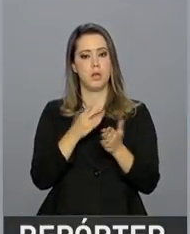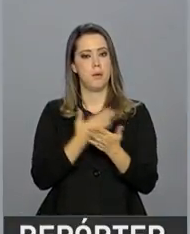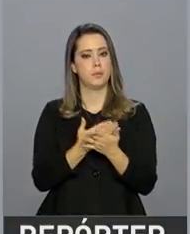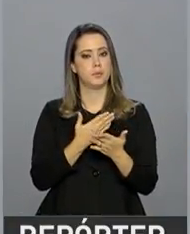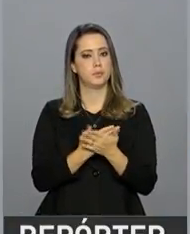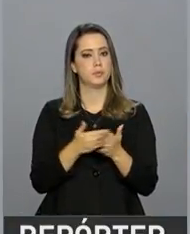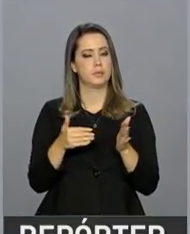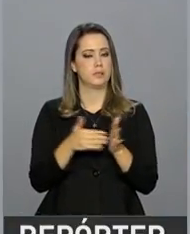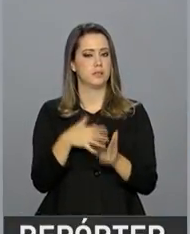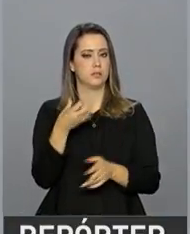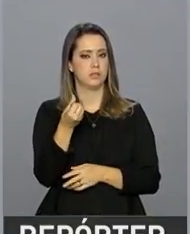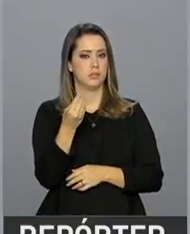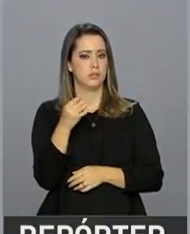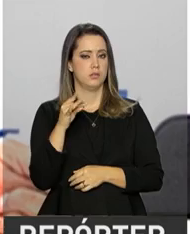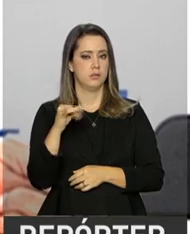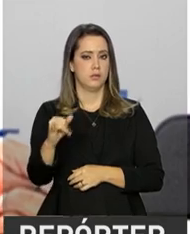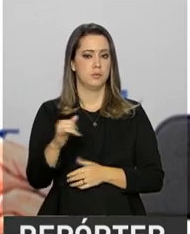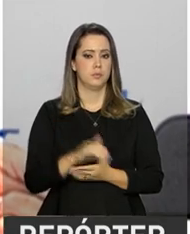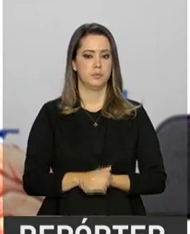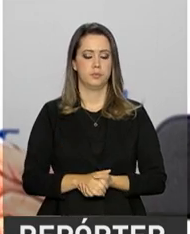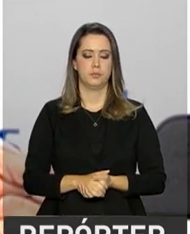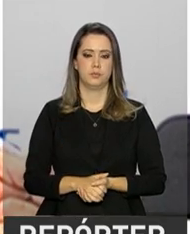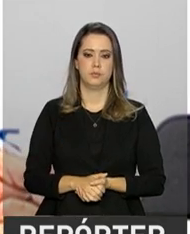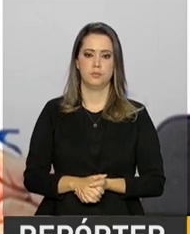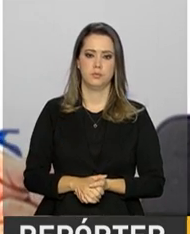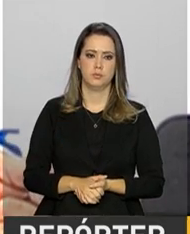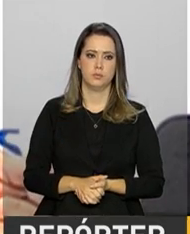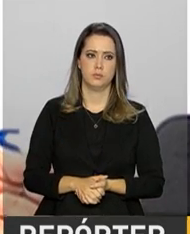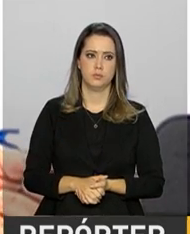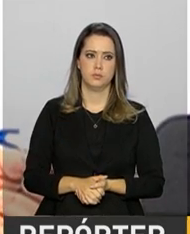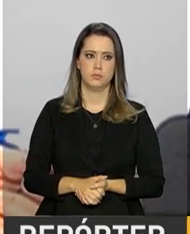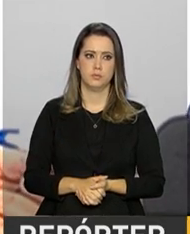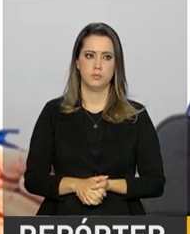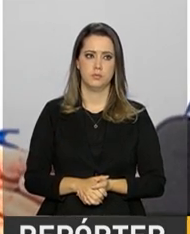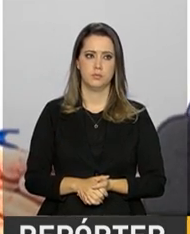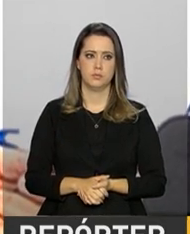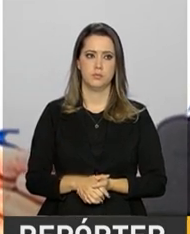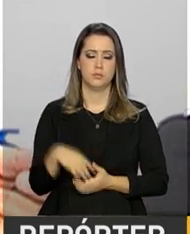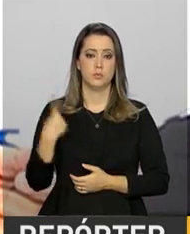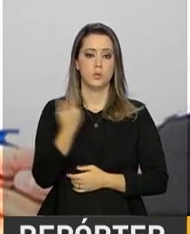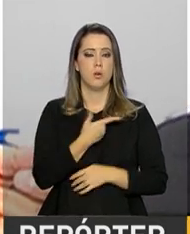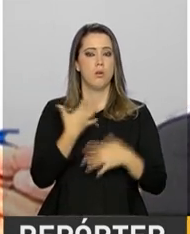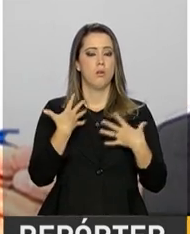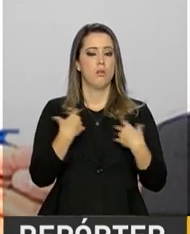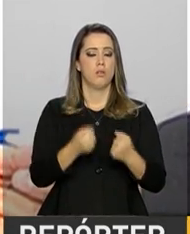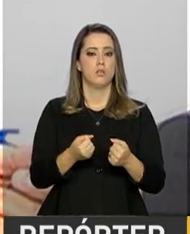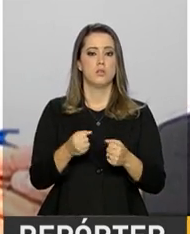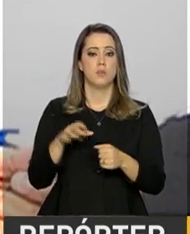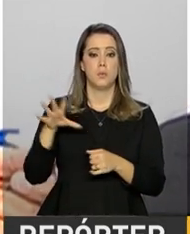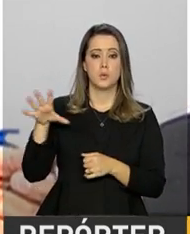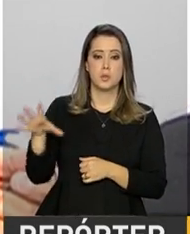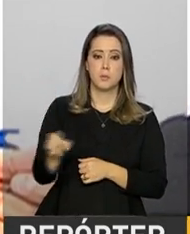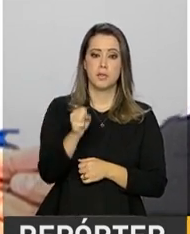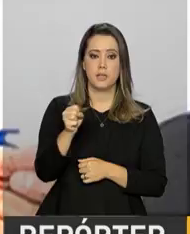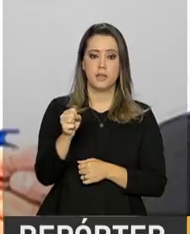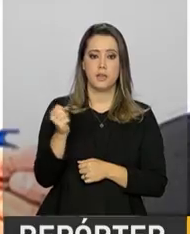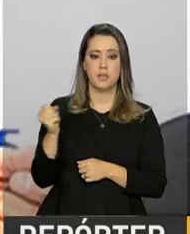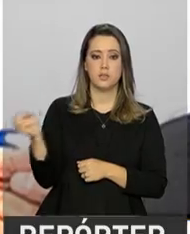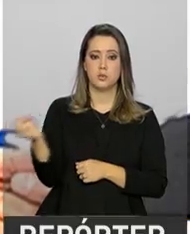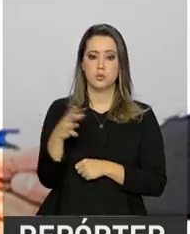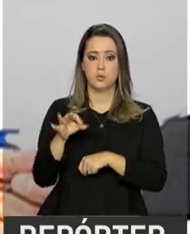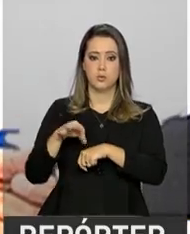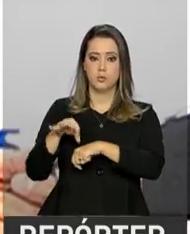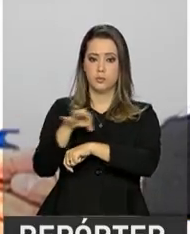por até 60 dias nós vamos fazer novas capturas nas áreas é nós